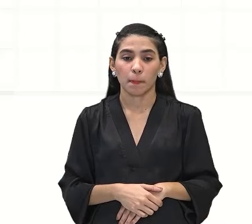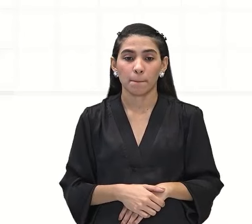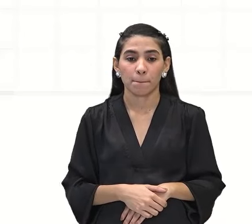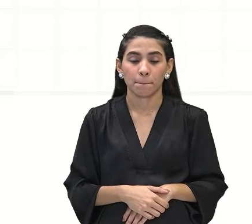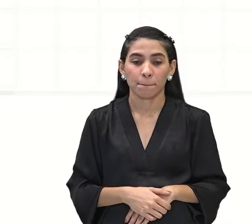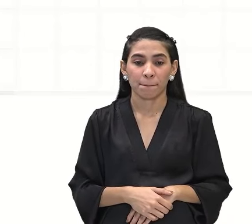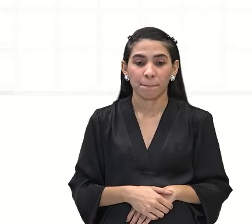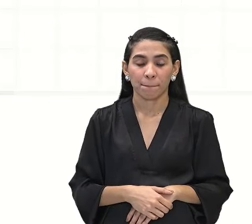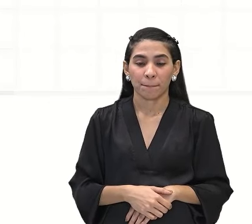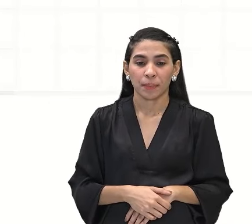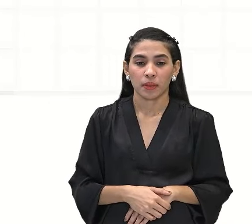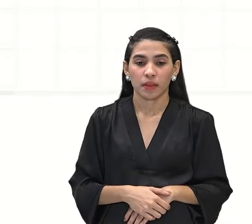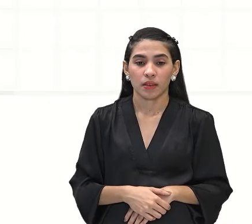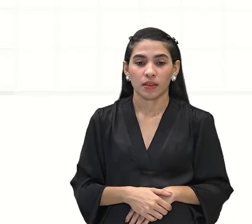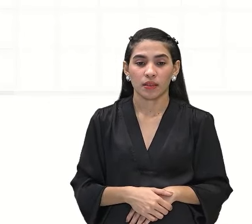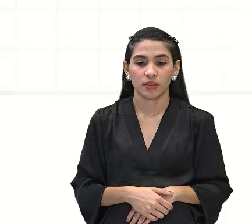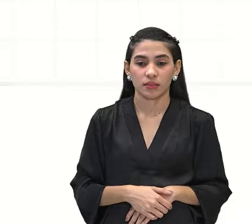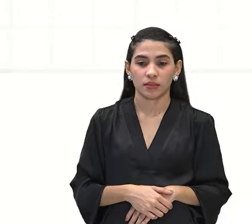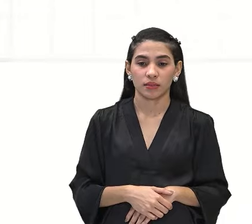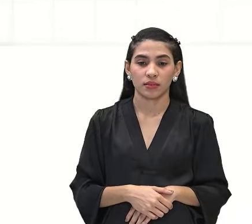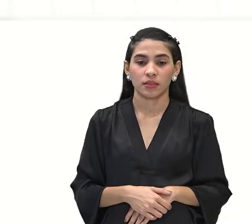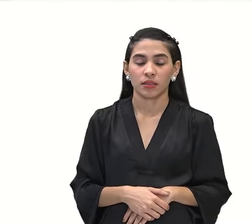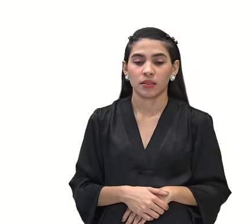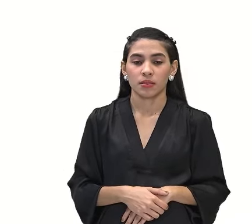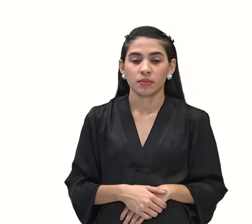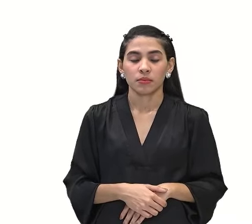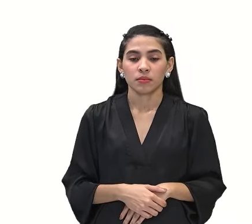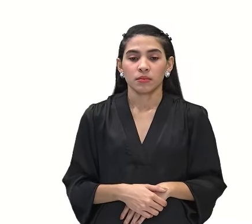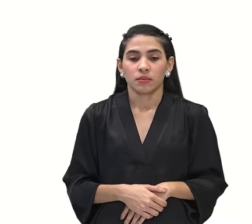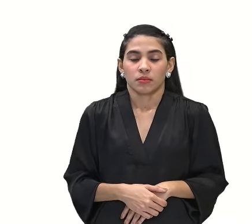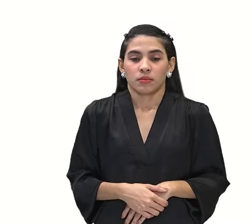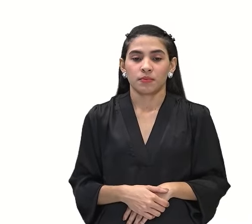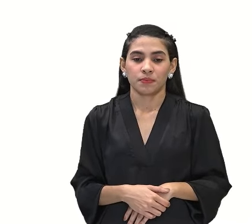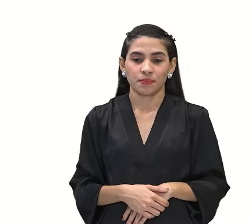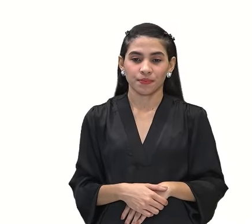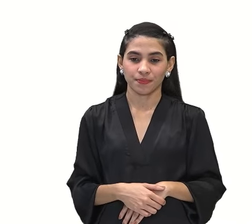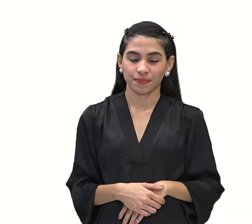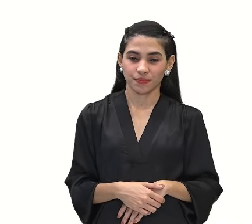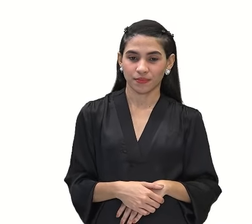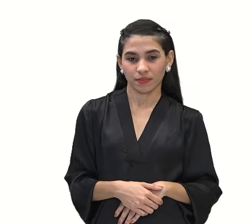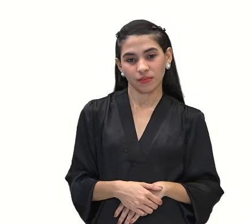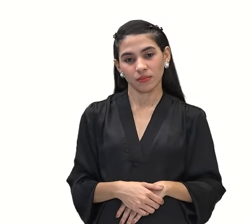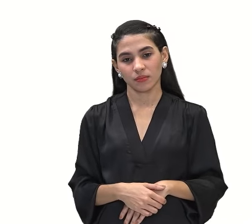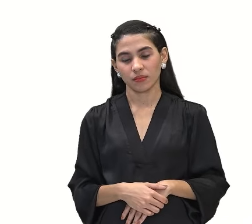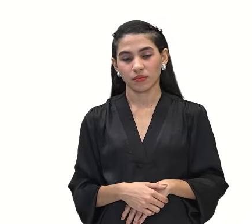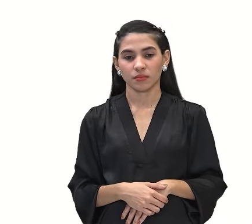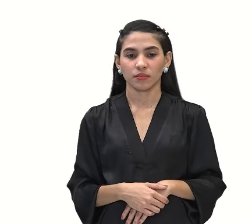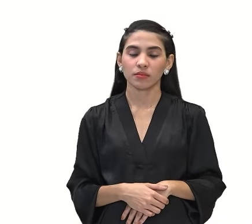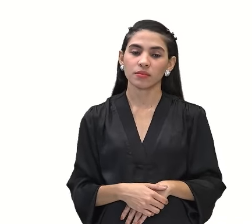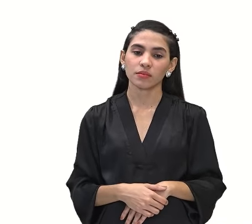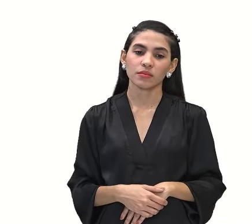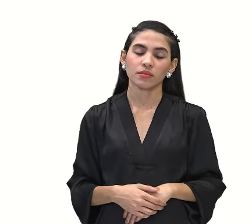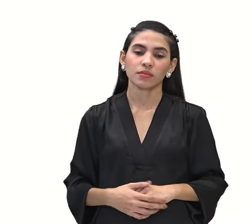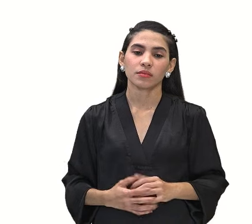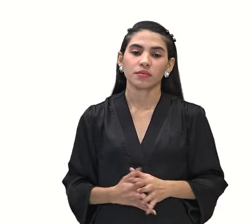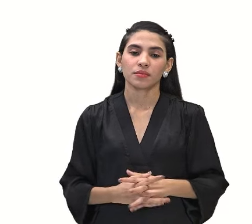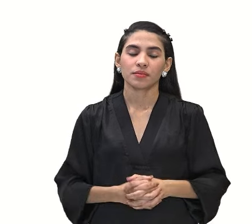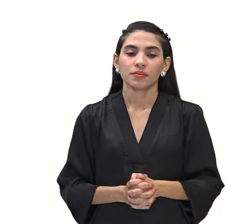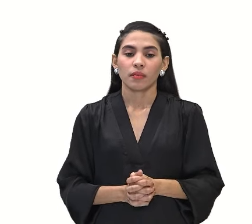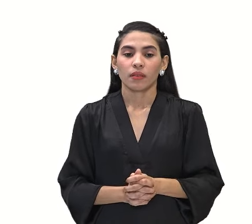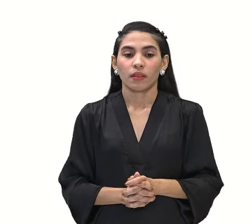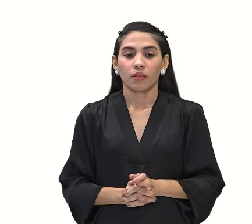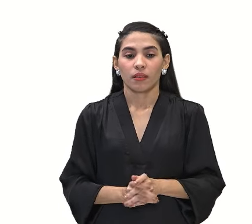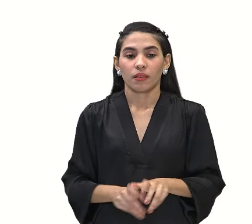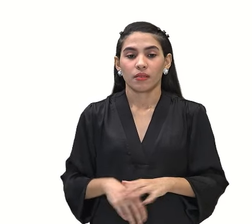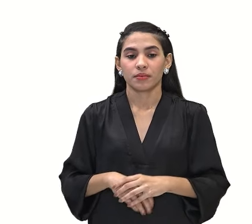me segue aqui então vamos supor a mesma situação aqui ó será agora vamos